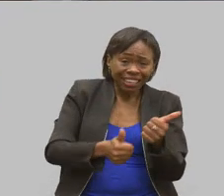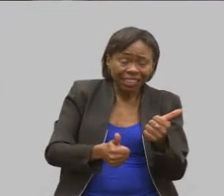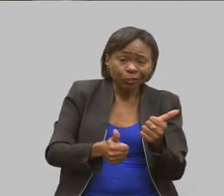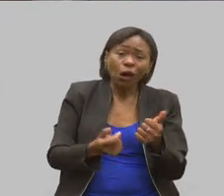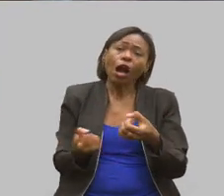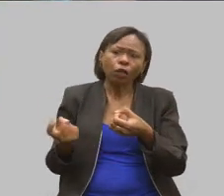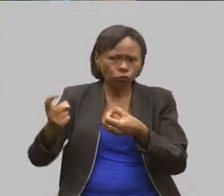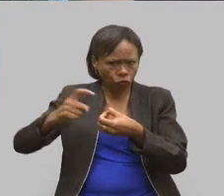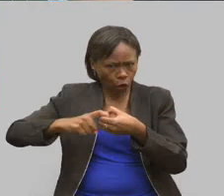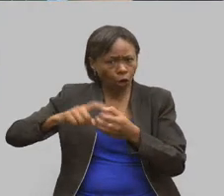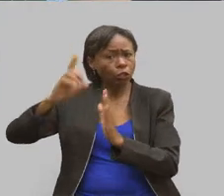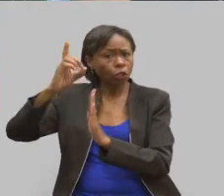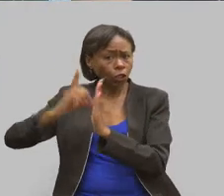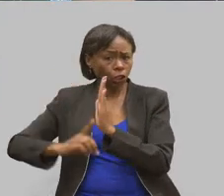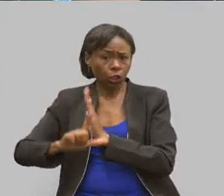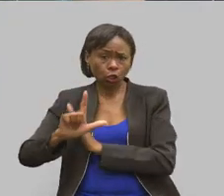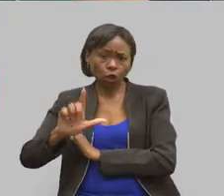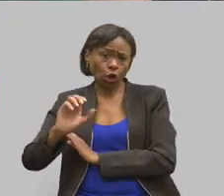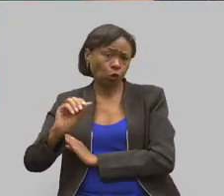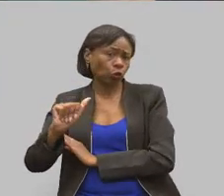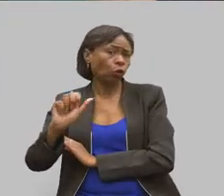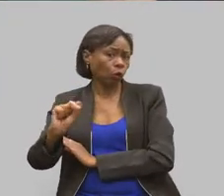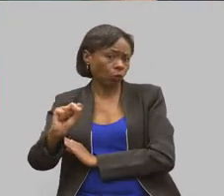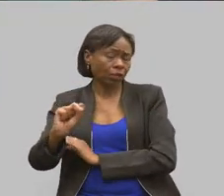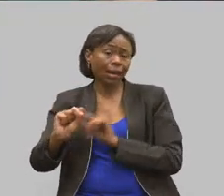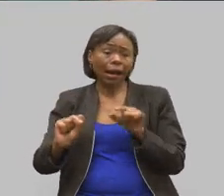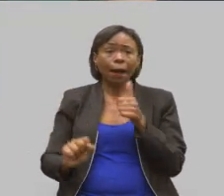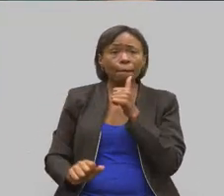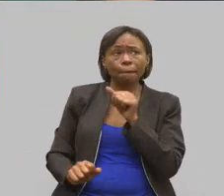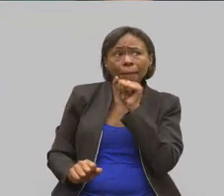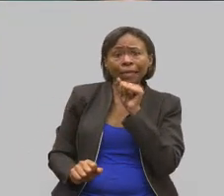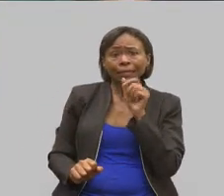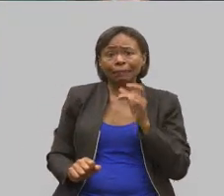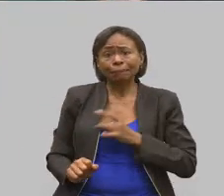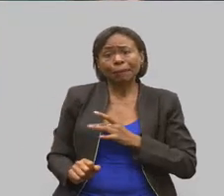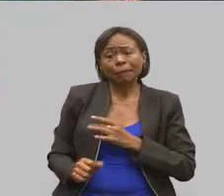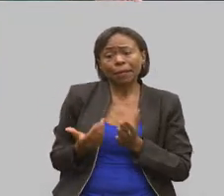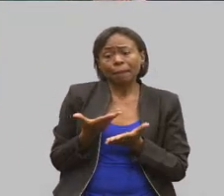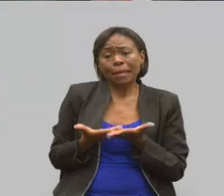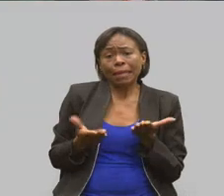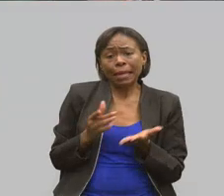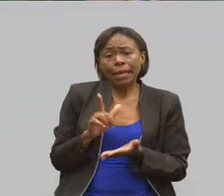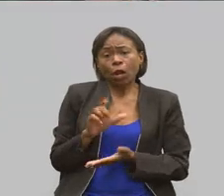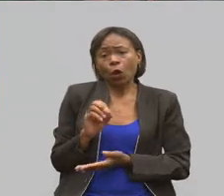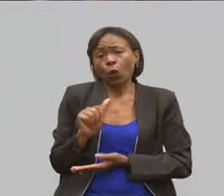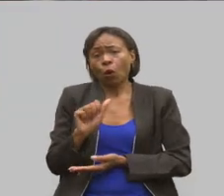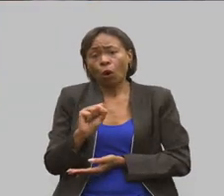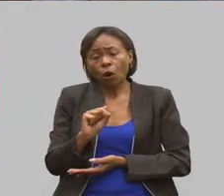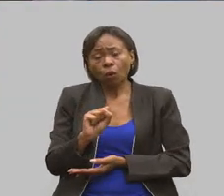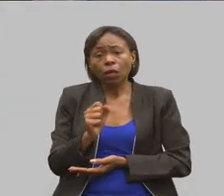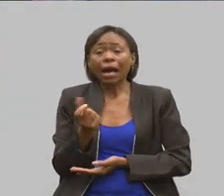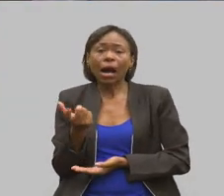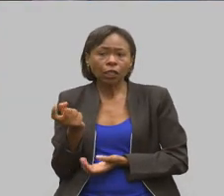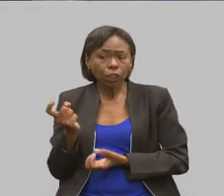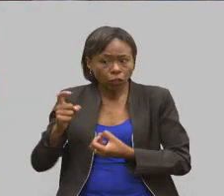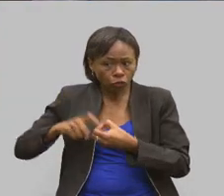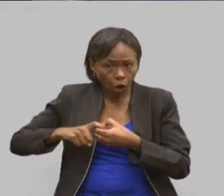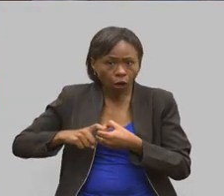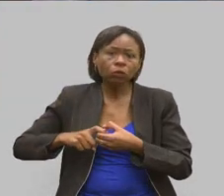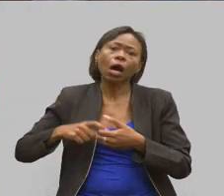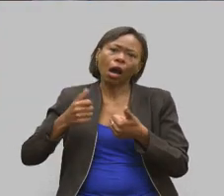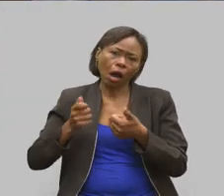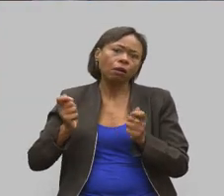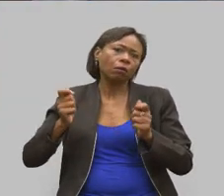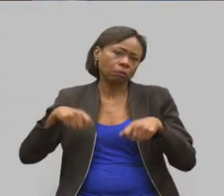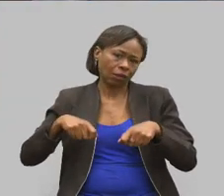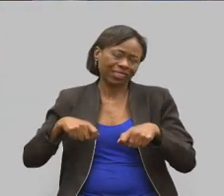o LOAS não deixa o filho trabalhar então isso é uma coisa que nós precisamos mudar estamos trabal aqui vamos melhorar muita coisa muito